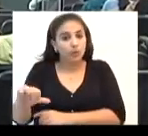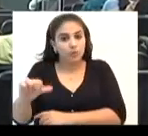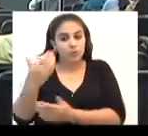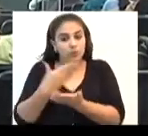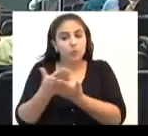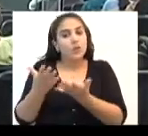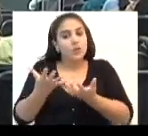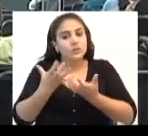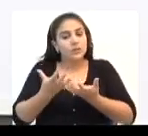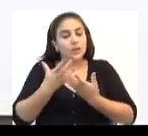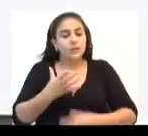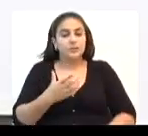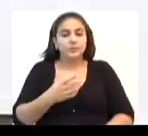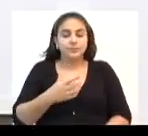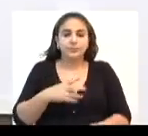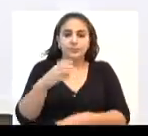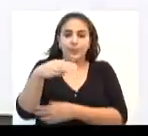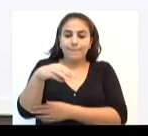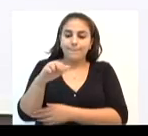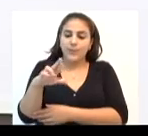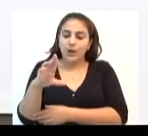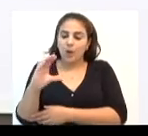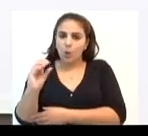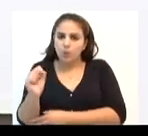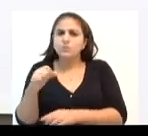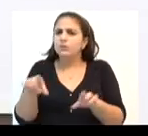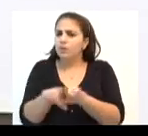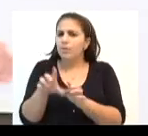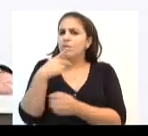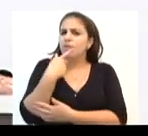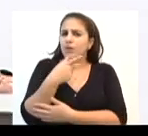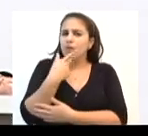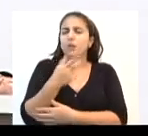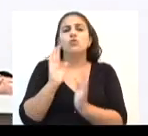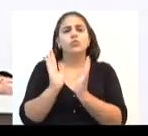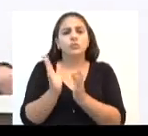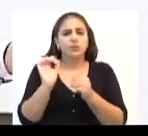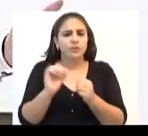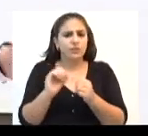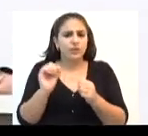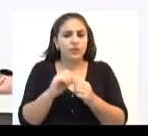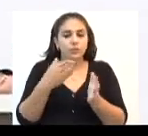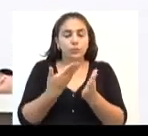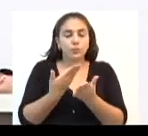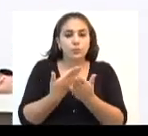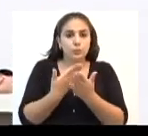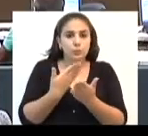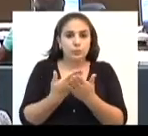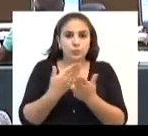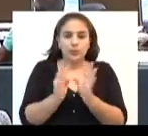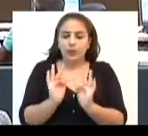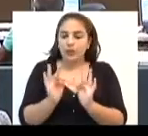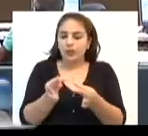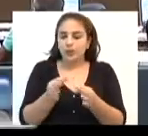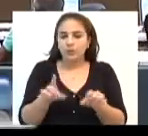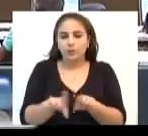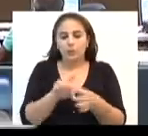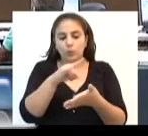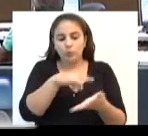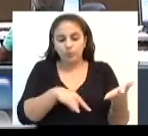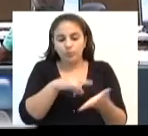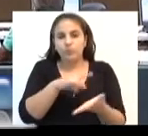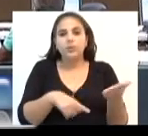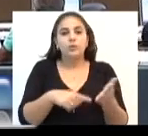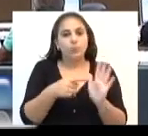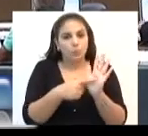para a população ter uma ideia. Marcos da Silva também destacou que já foi realizado um estudo técnico. O documento apontou